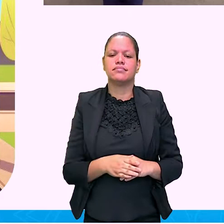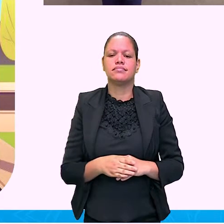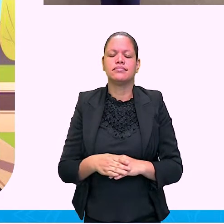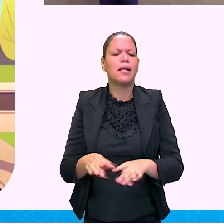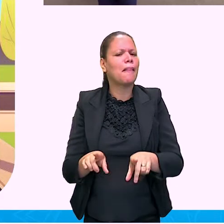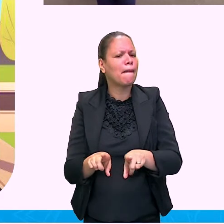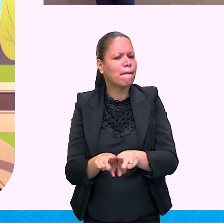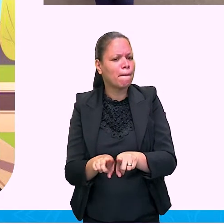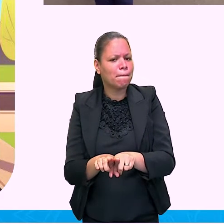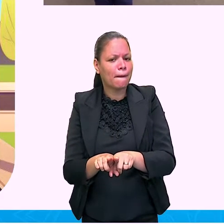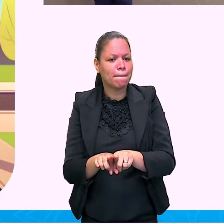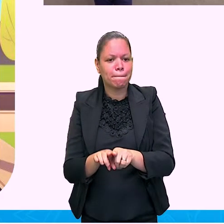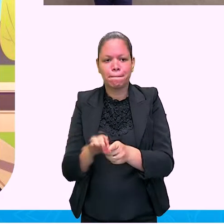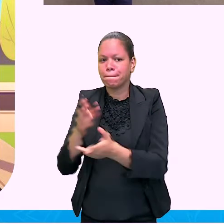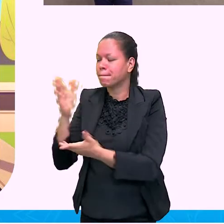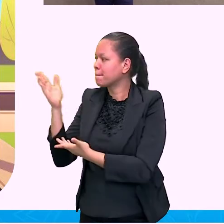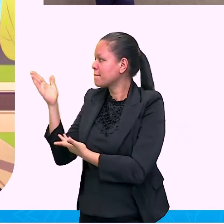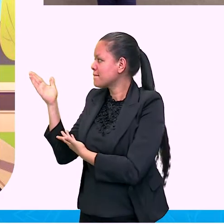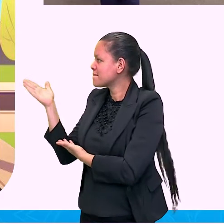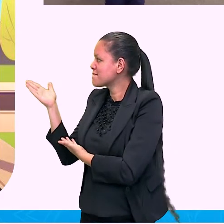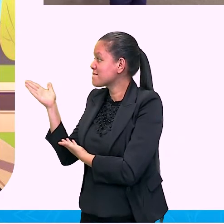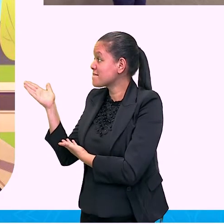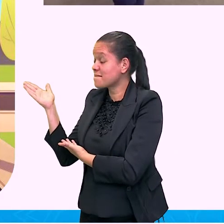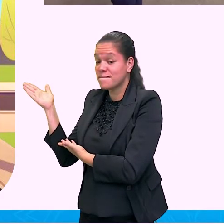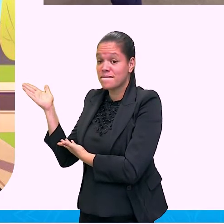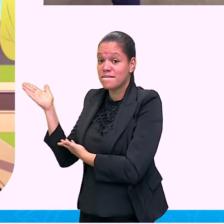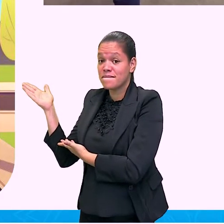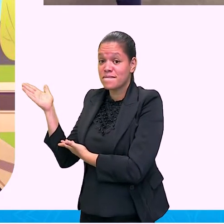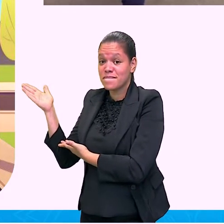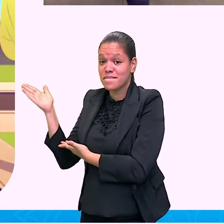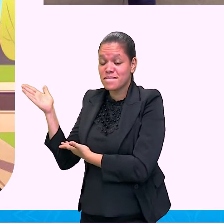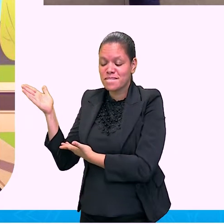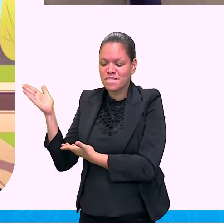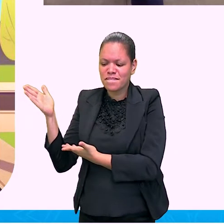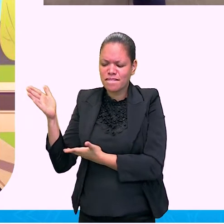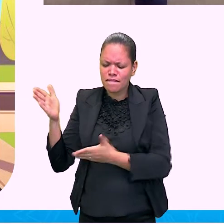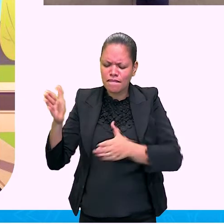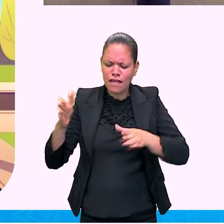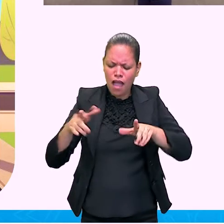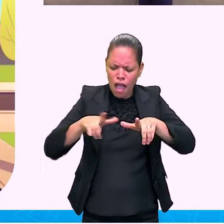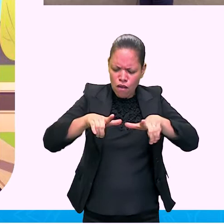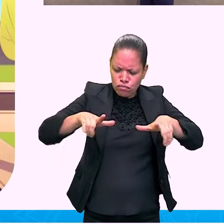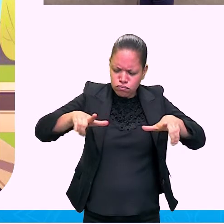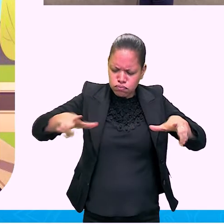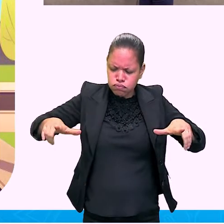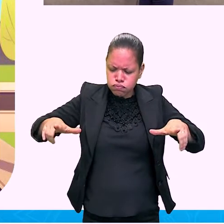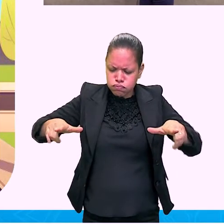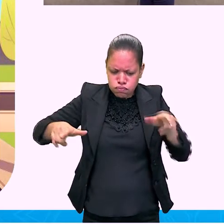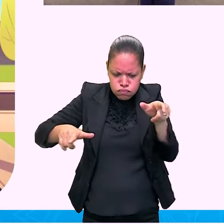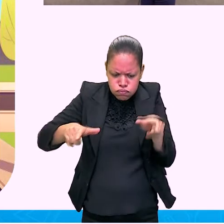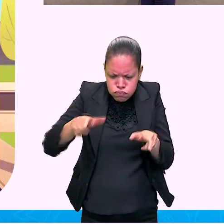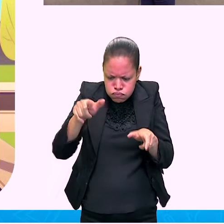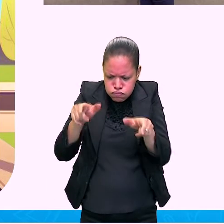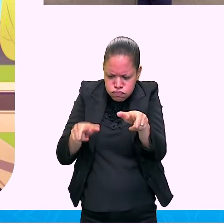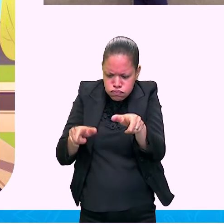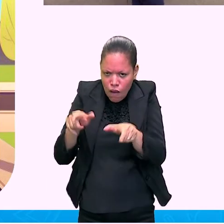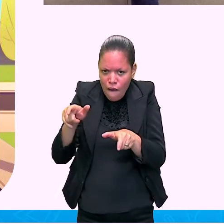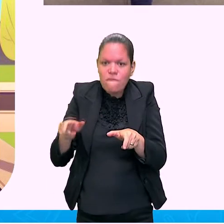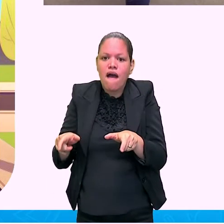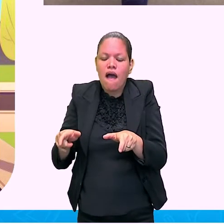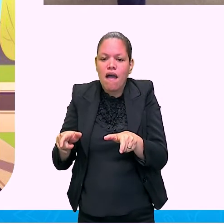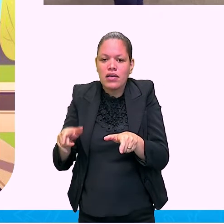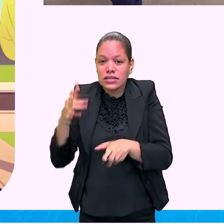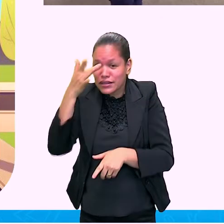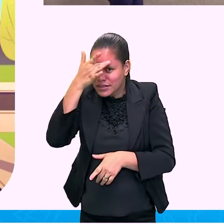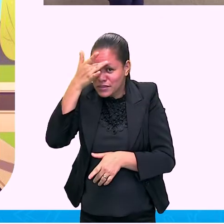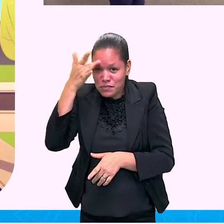têm no exercício na plataforma, são as faixas de pedestres. Elas estão na alusão de quê?